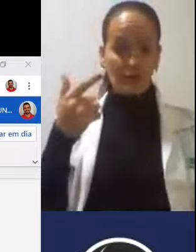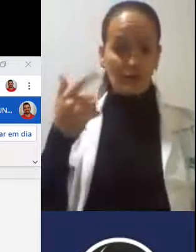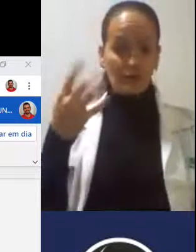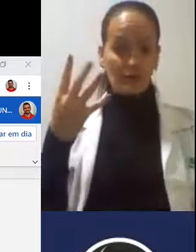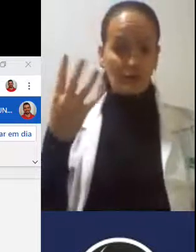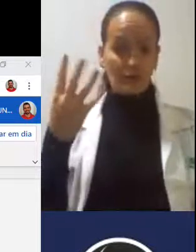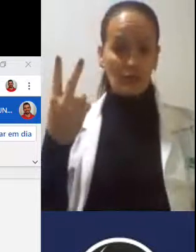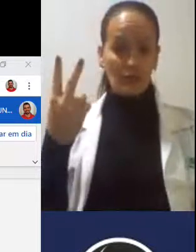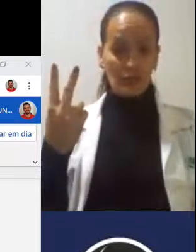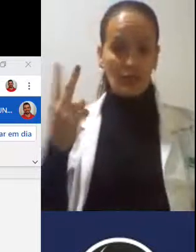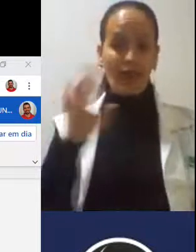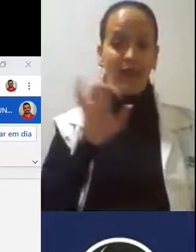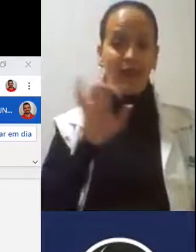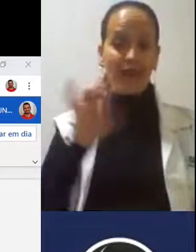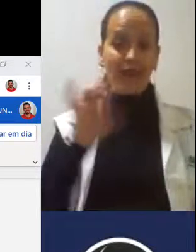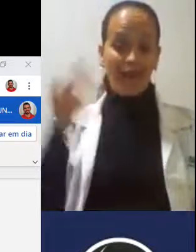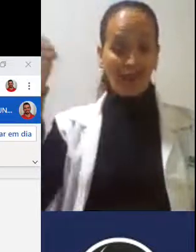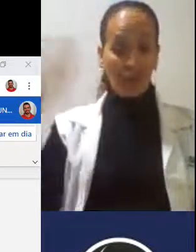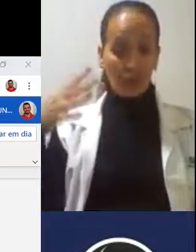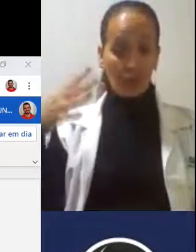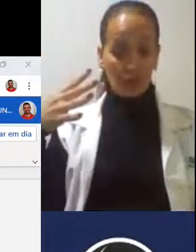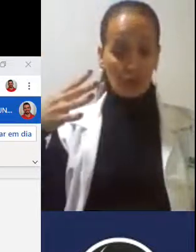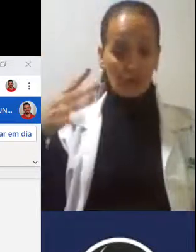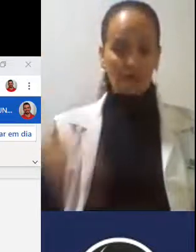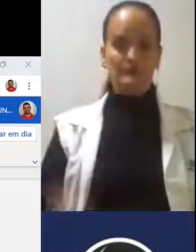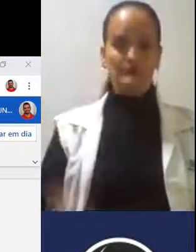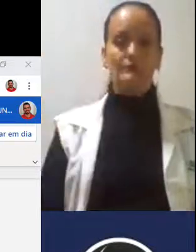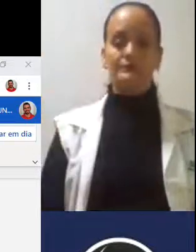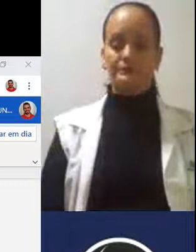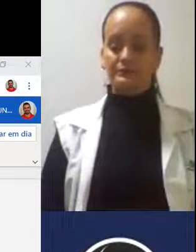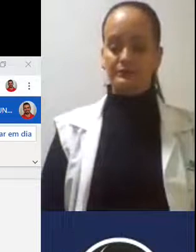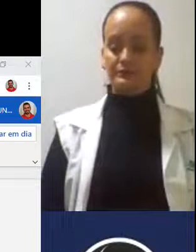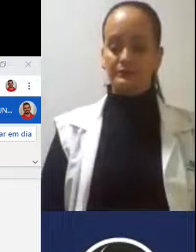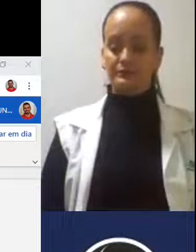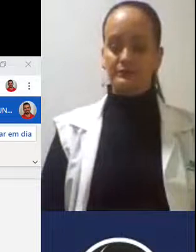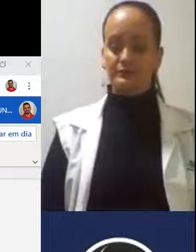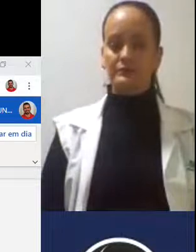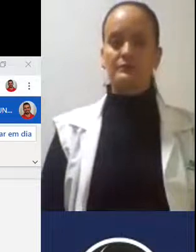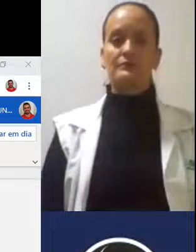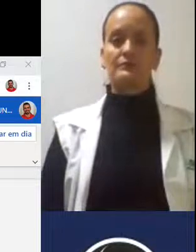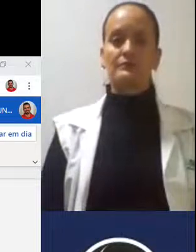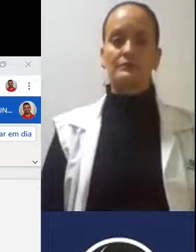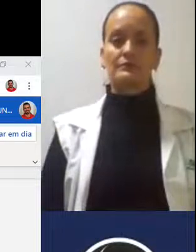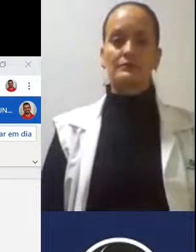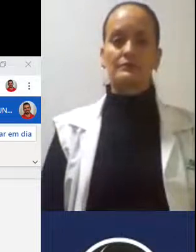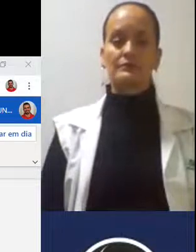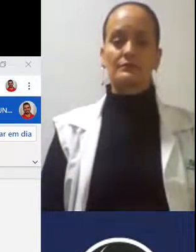ó. É tudo igual, 242...